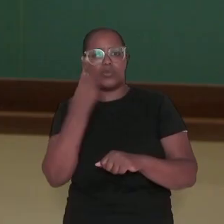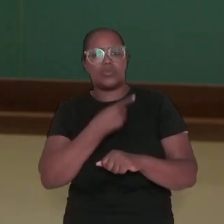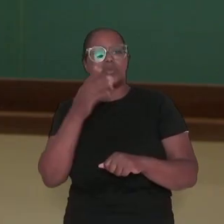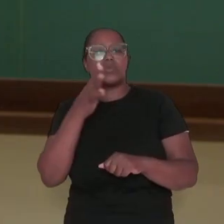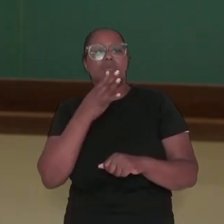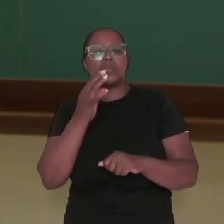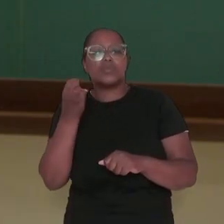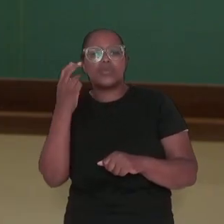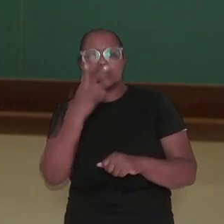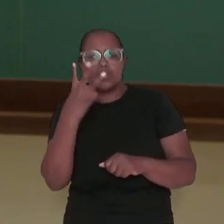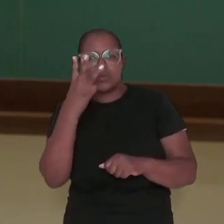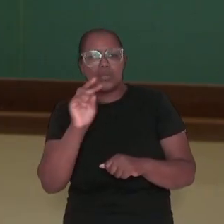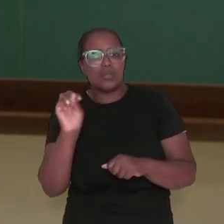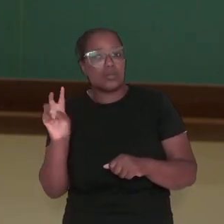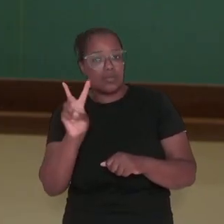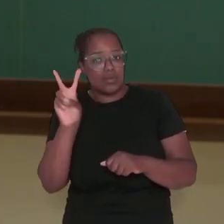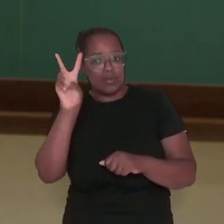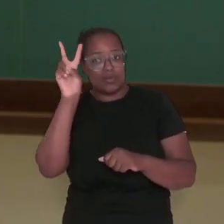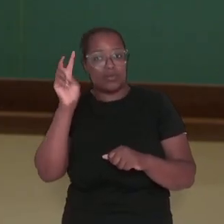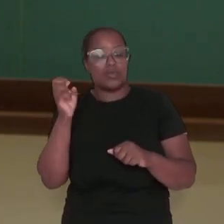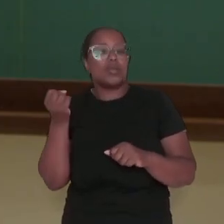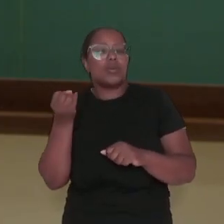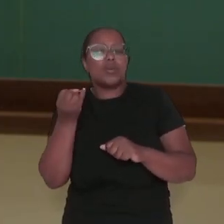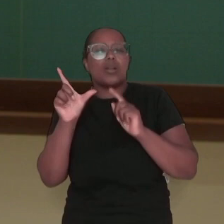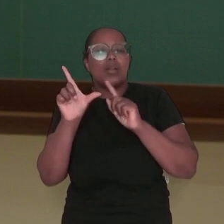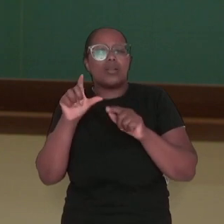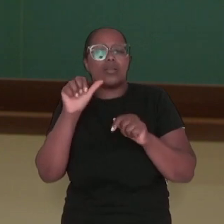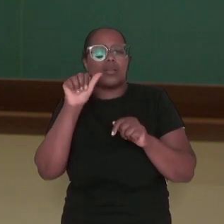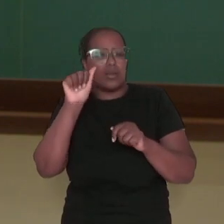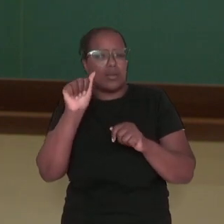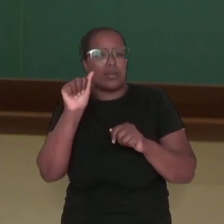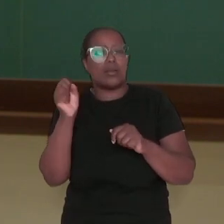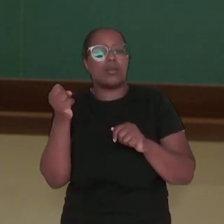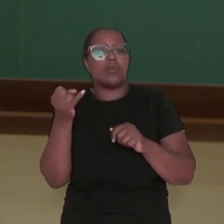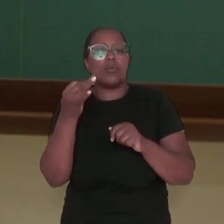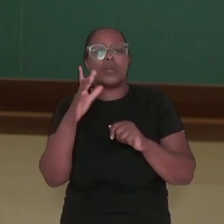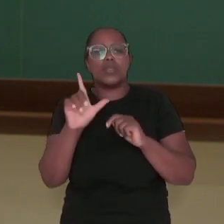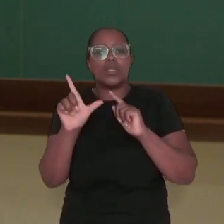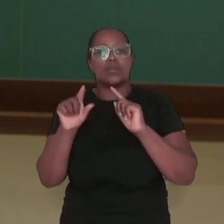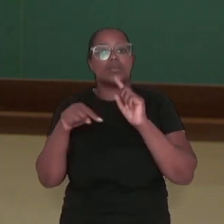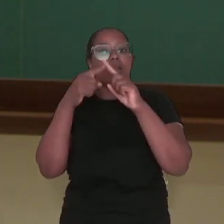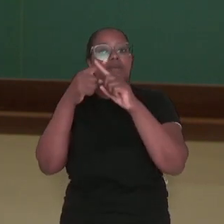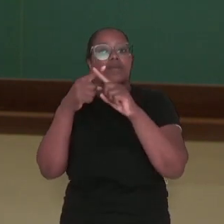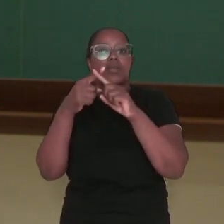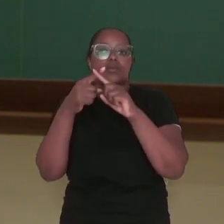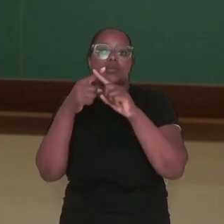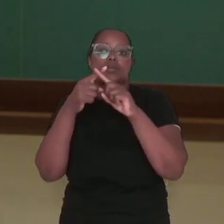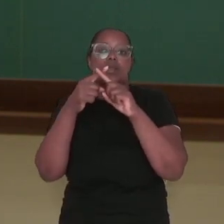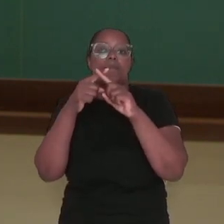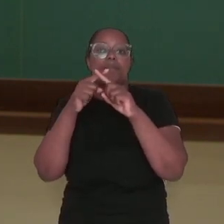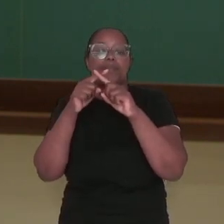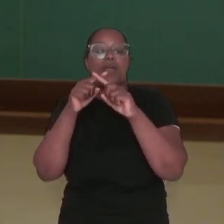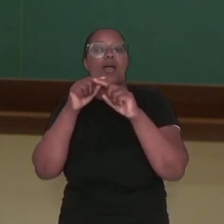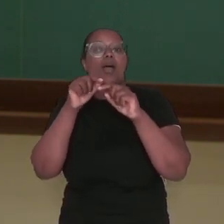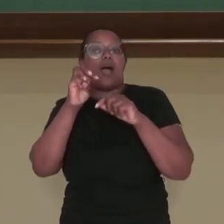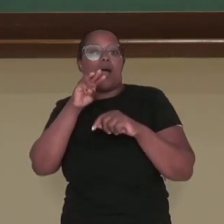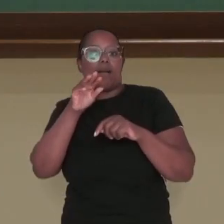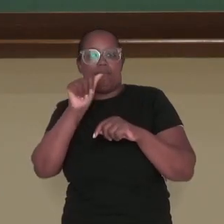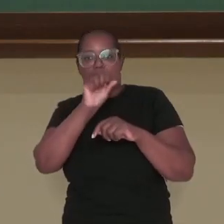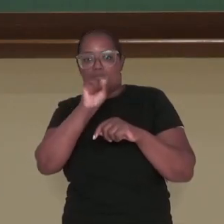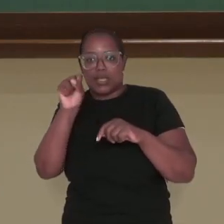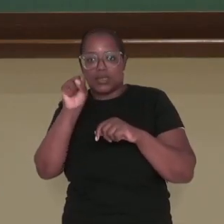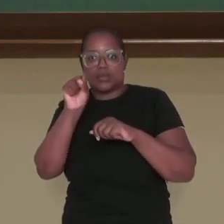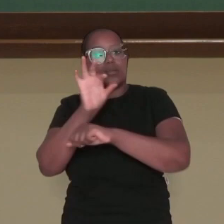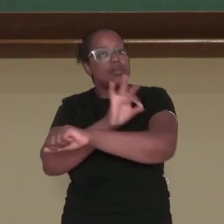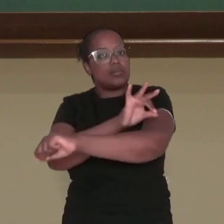A, queremos saber quantas vezes a medida da massa do Sol é maior que a medida da massa da Lua. Então